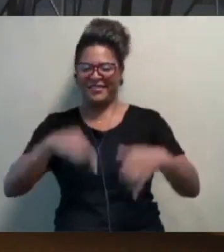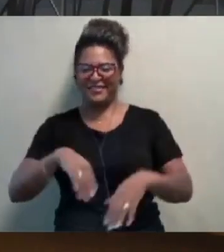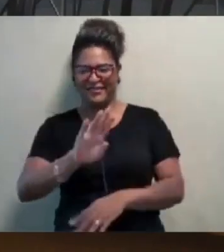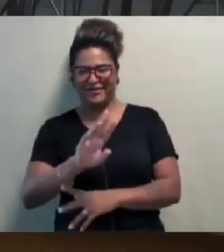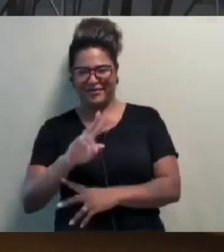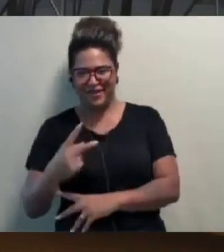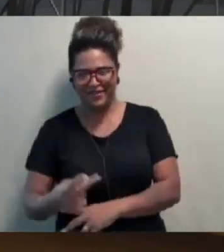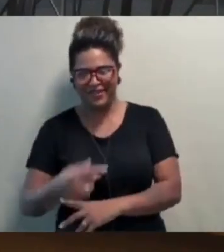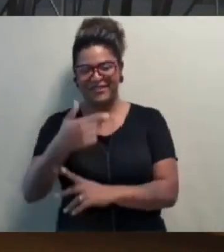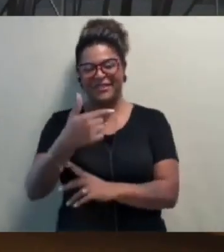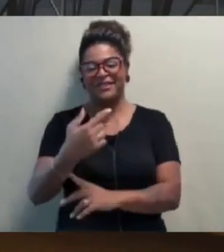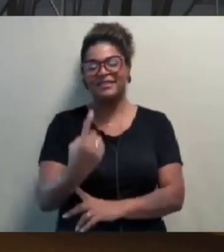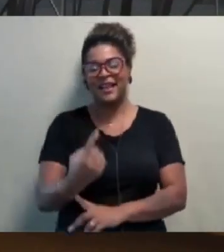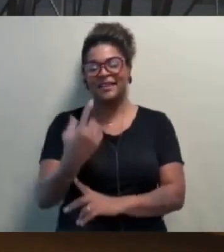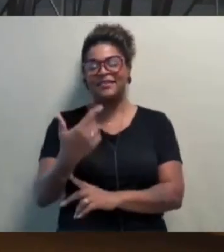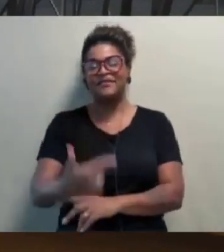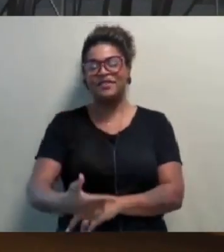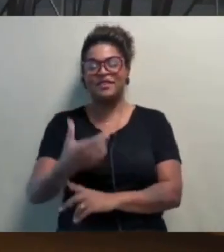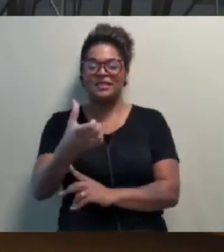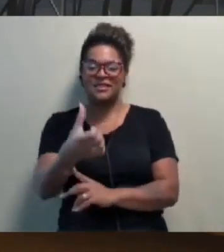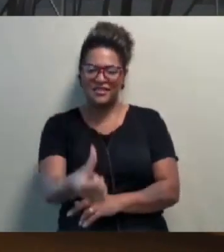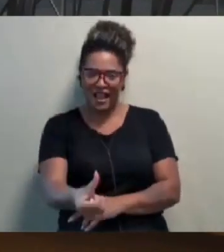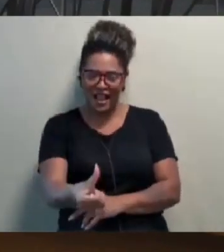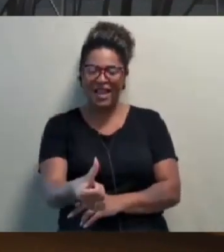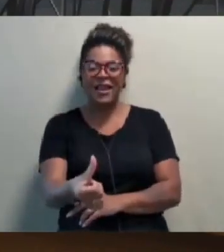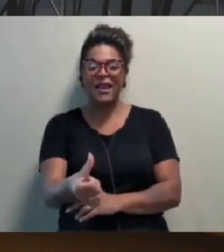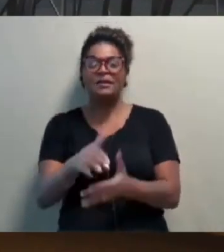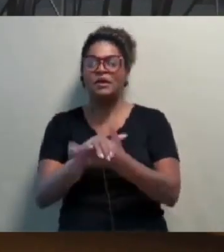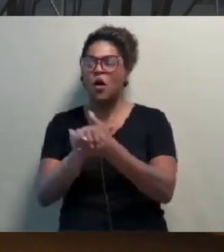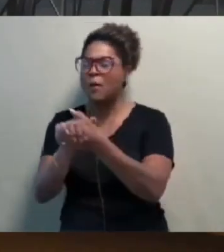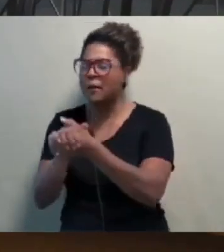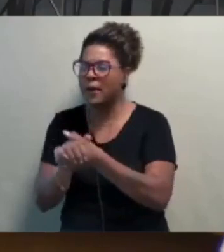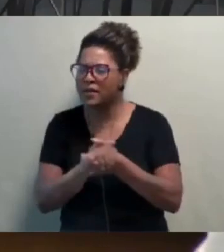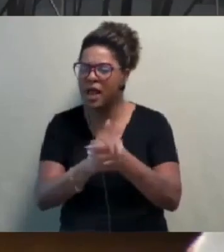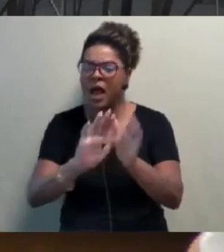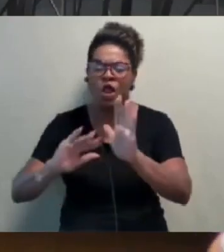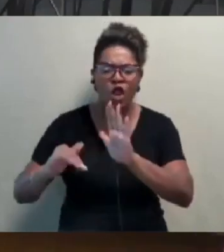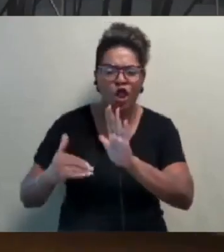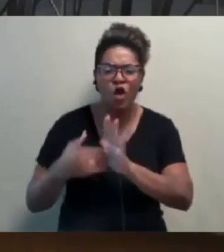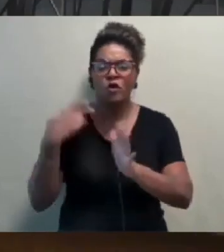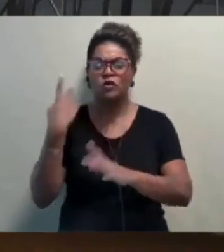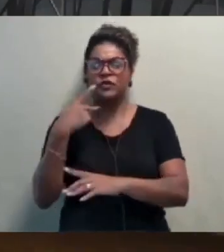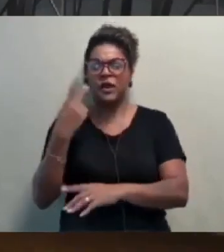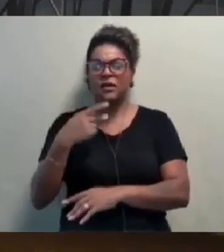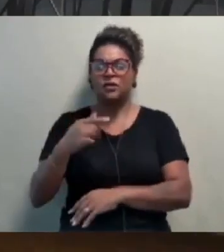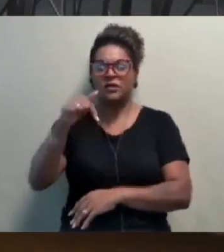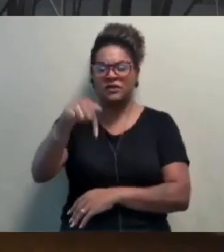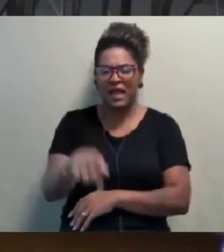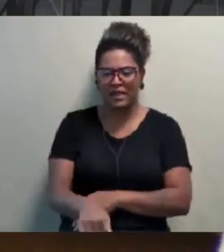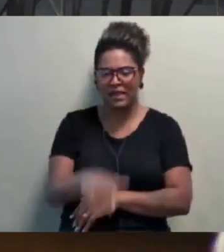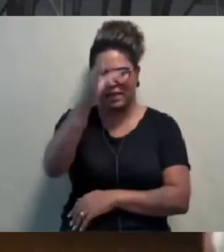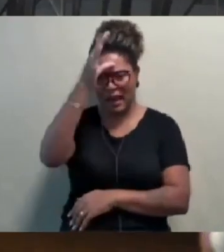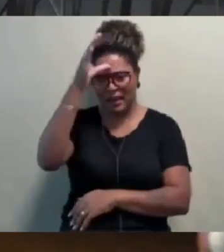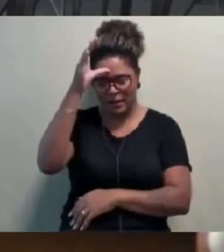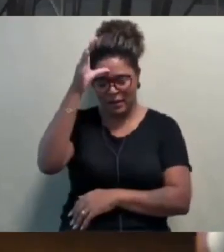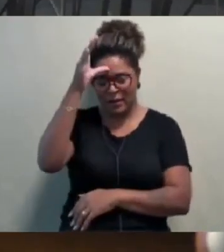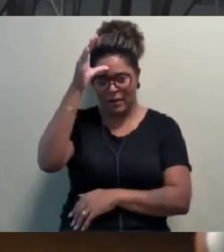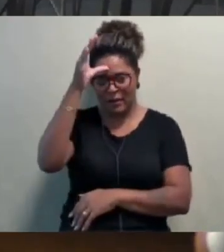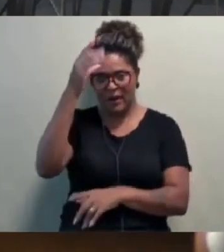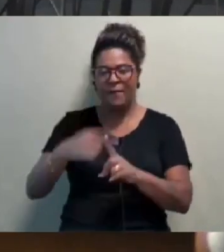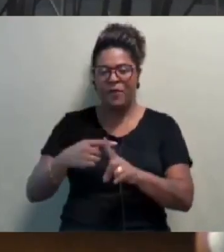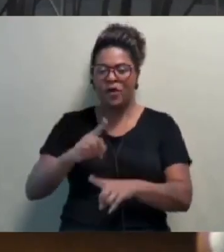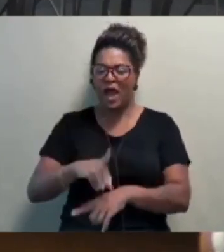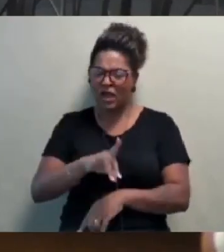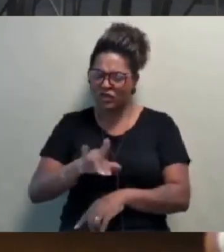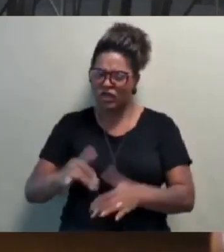Horizonte, e saudar todos os colegas vereadores e vereadoras que fazem parte dessa legislatura. É um dia de muita